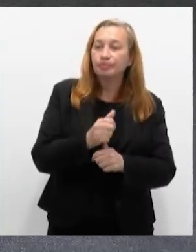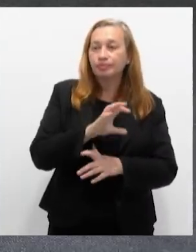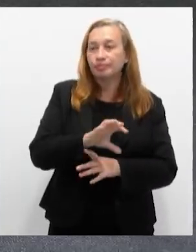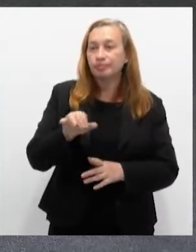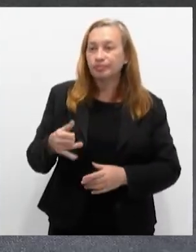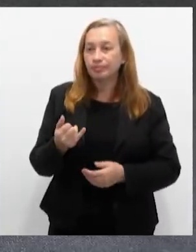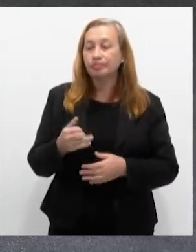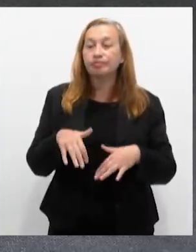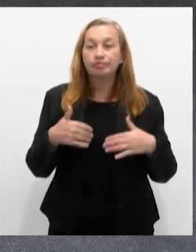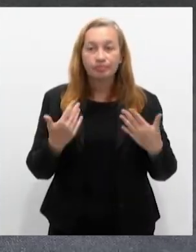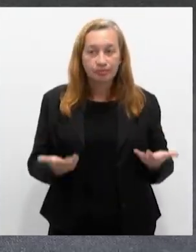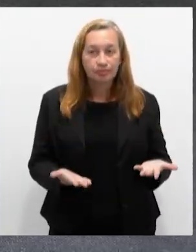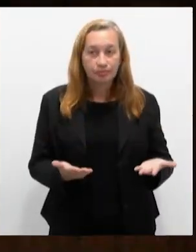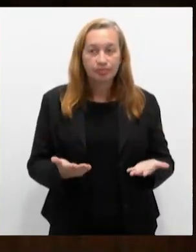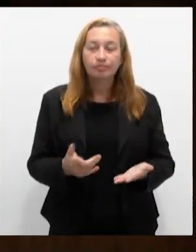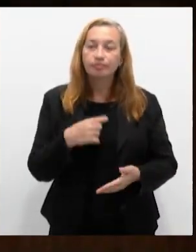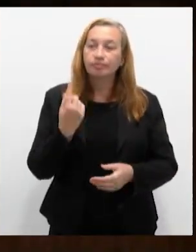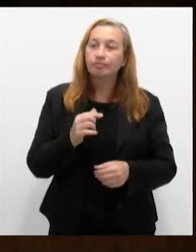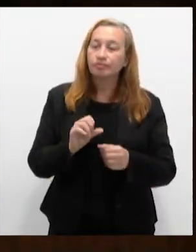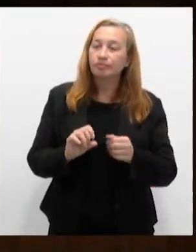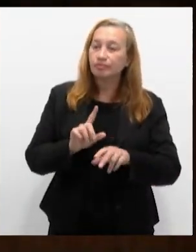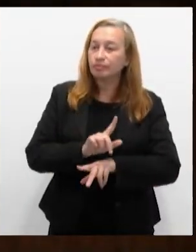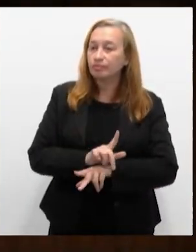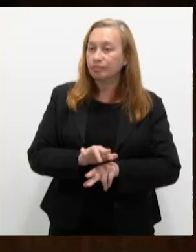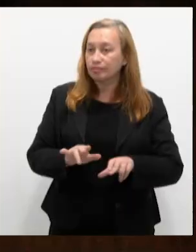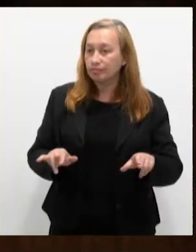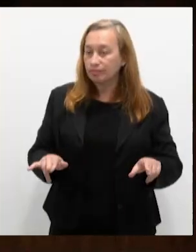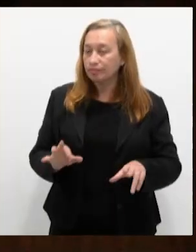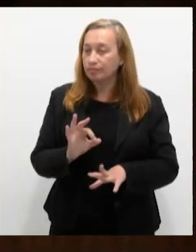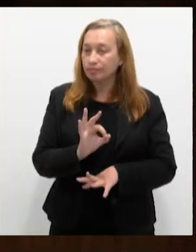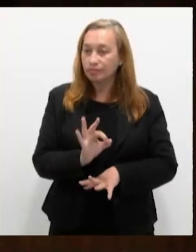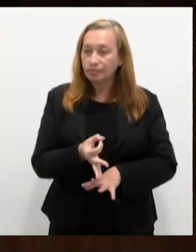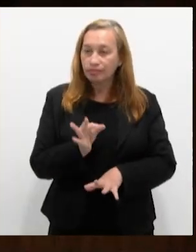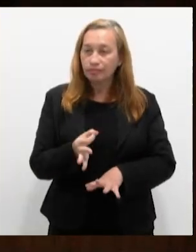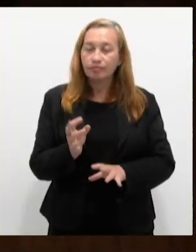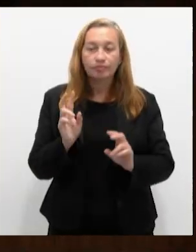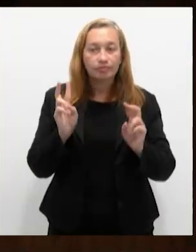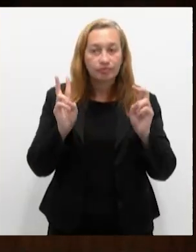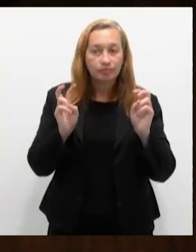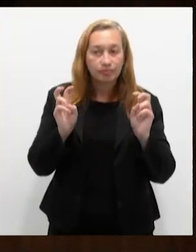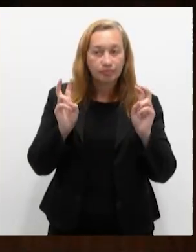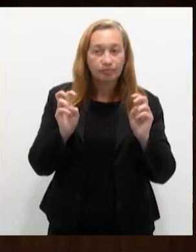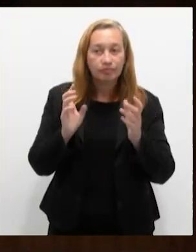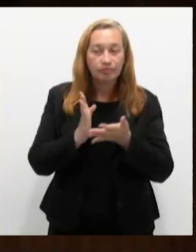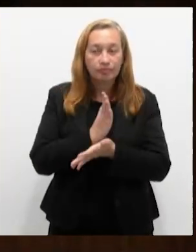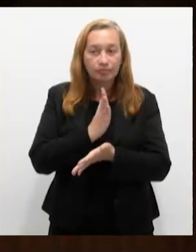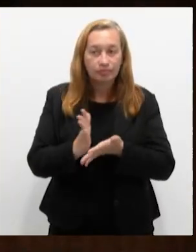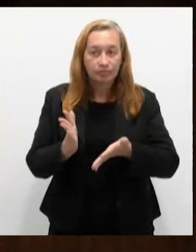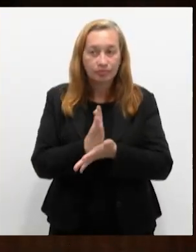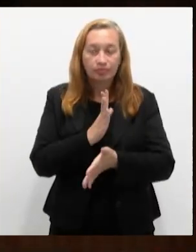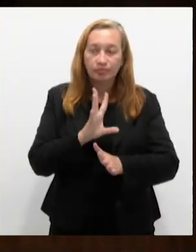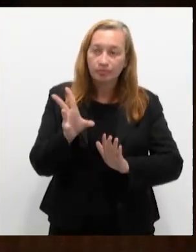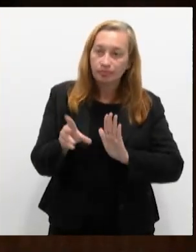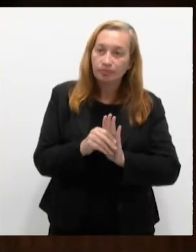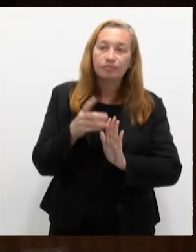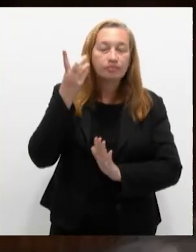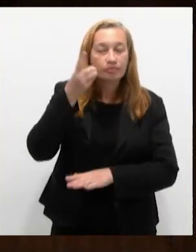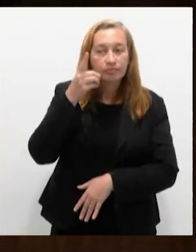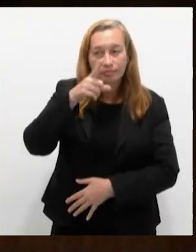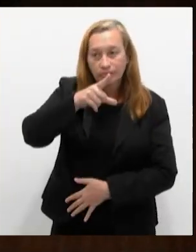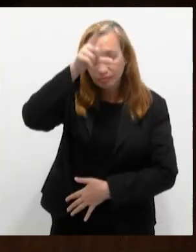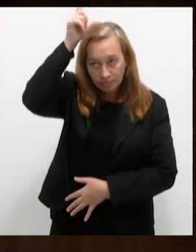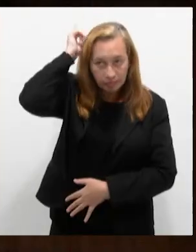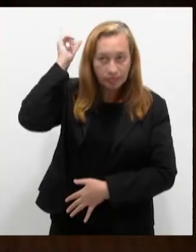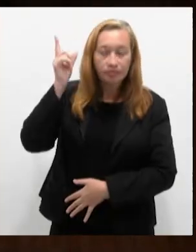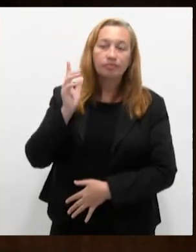CCJ. Então, nós fizemos várias, exatamente nesse tema. Algumas são emendas que o deputado Luiz Paulo e sua assessoria